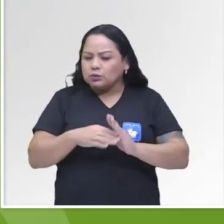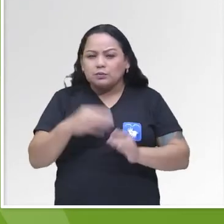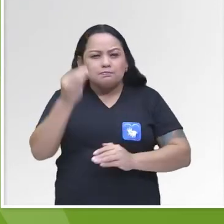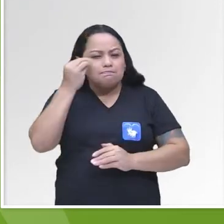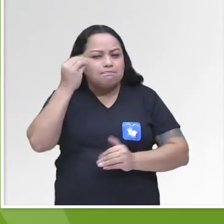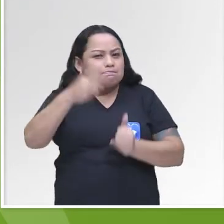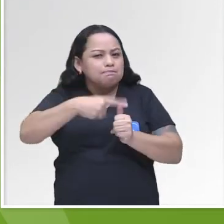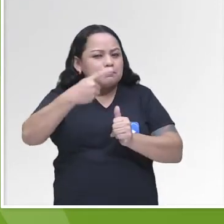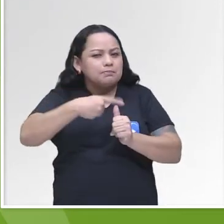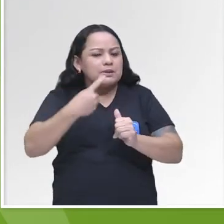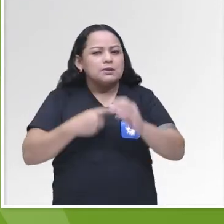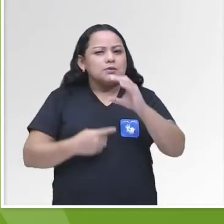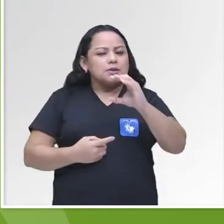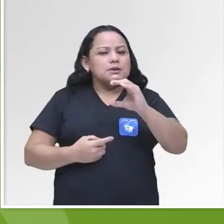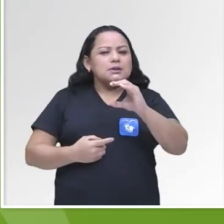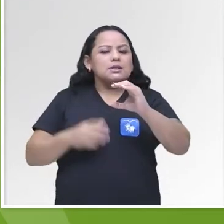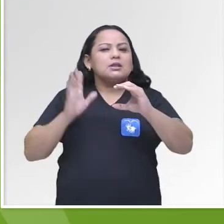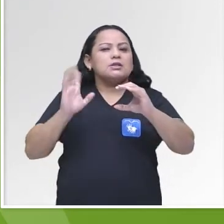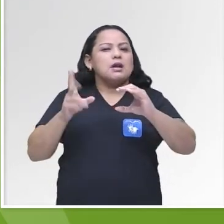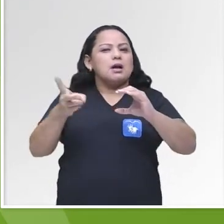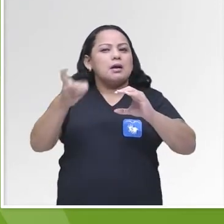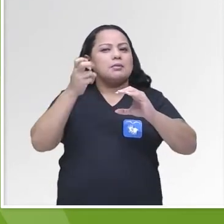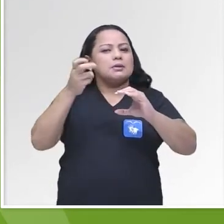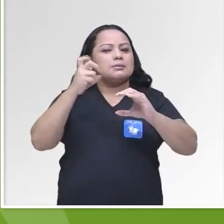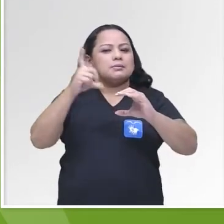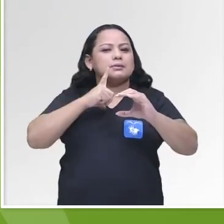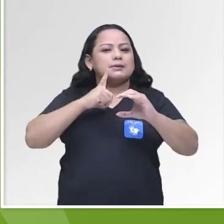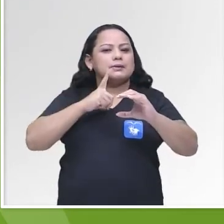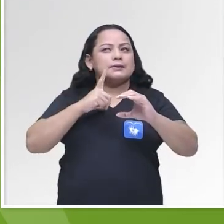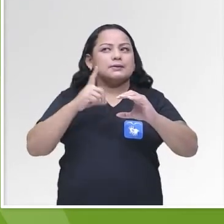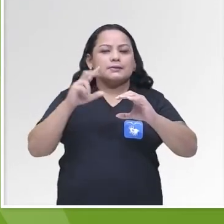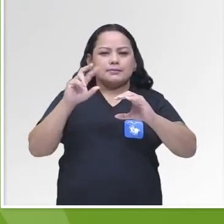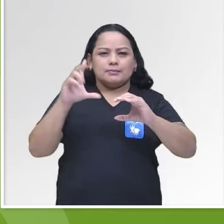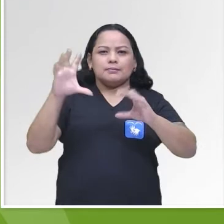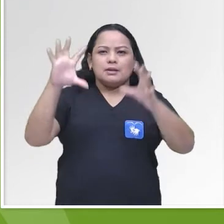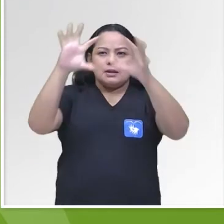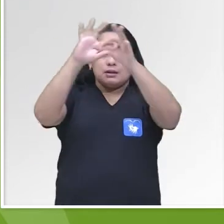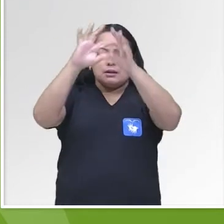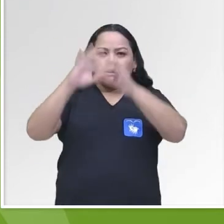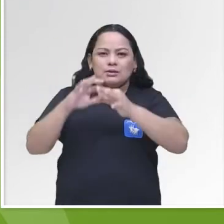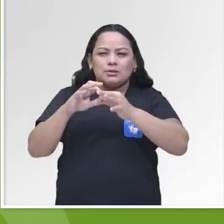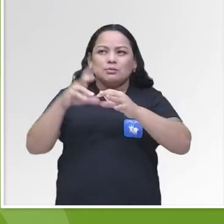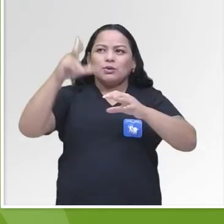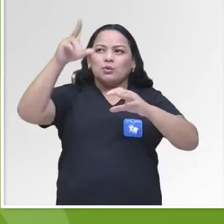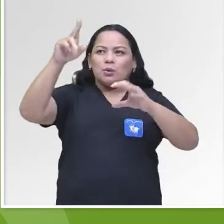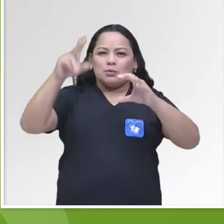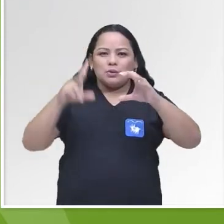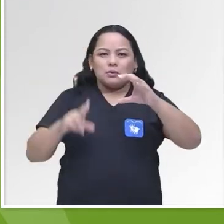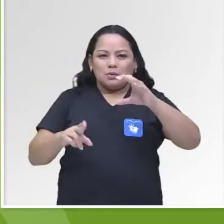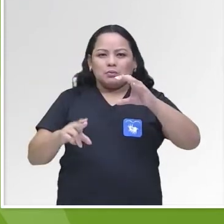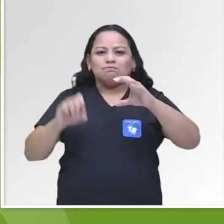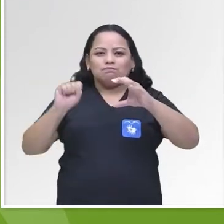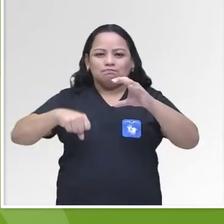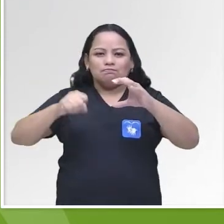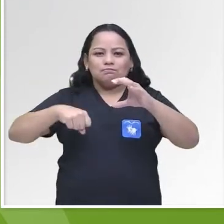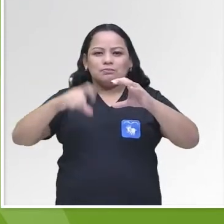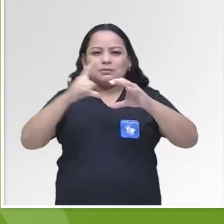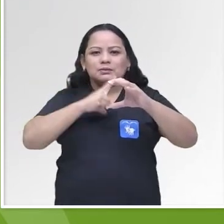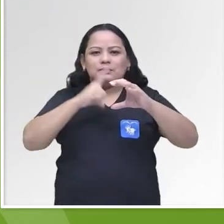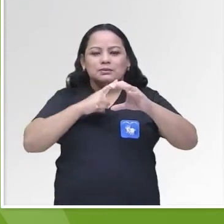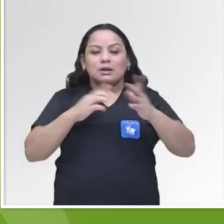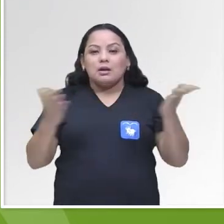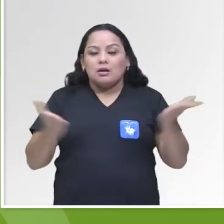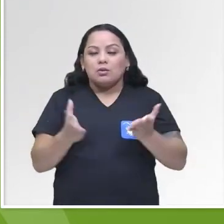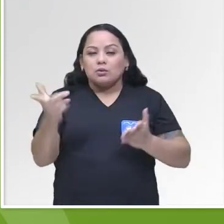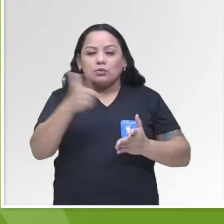carbono, a gente já observa que tem ligantes iguais. Se a gente continuar a